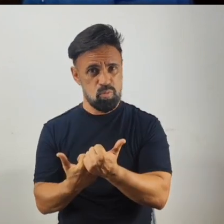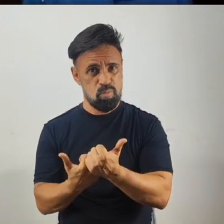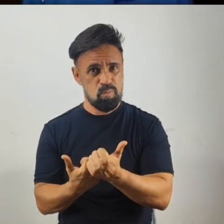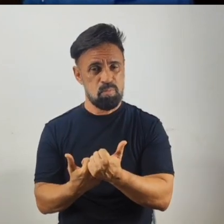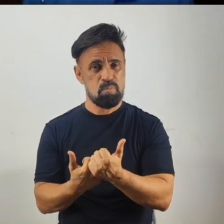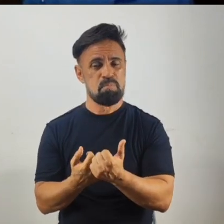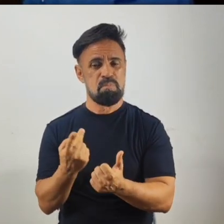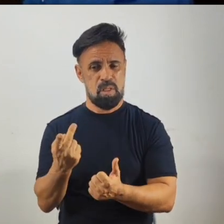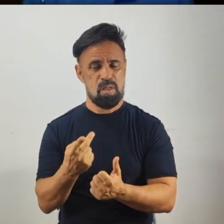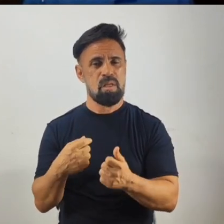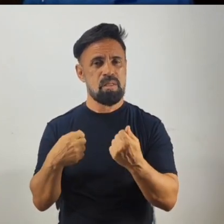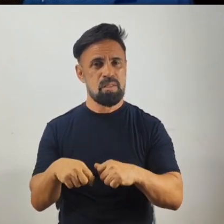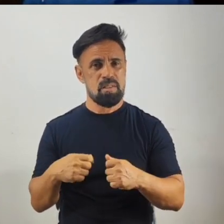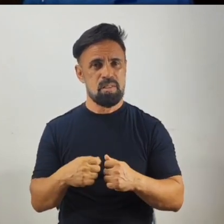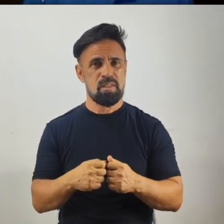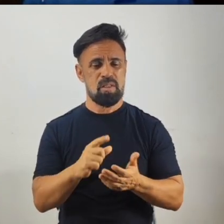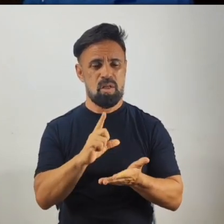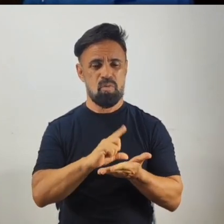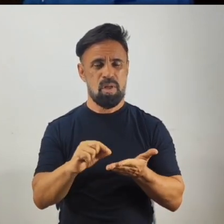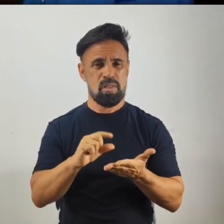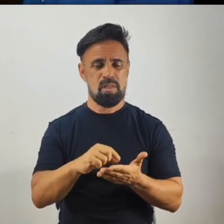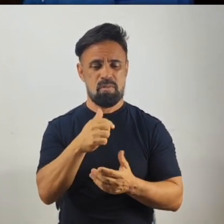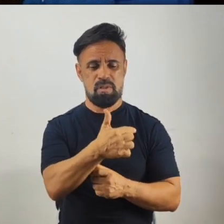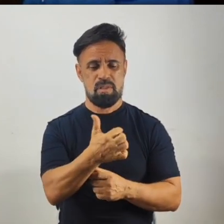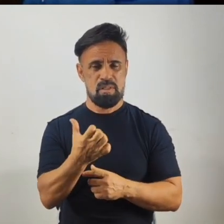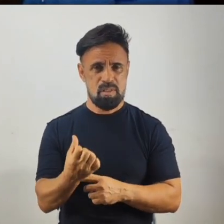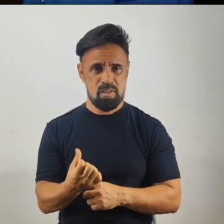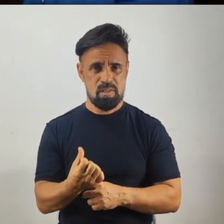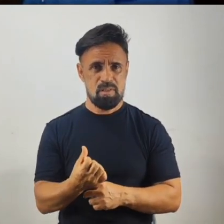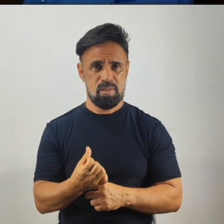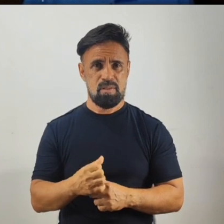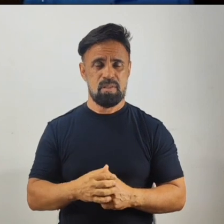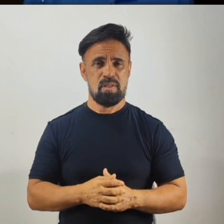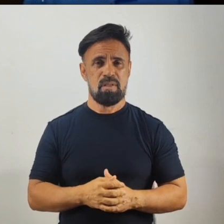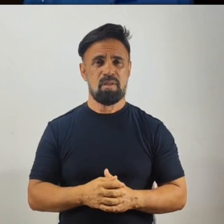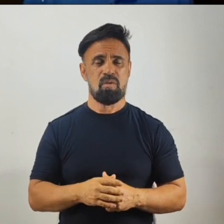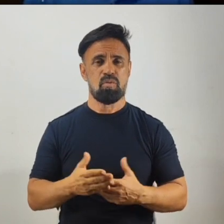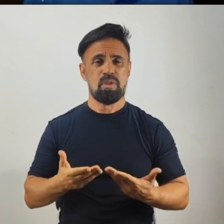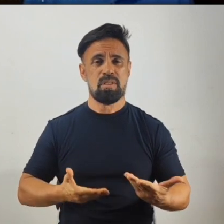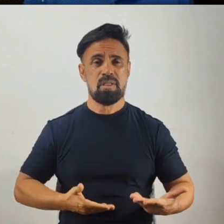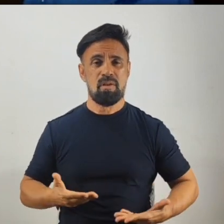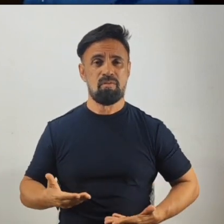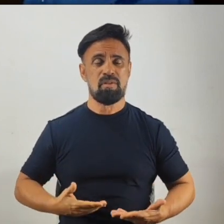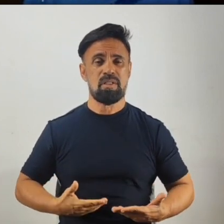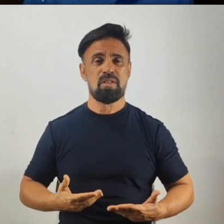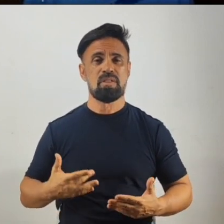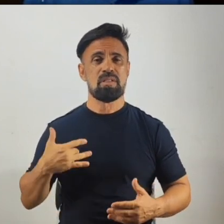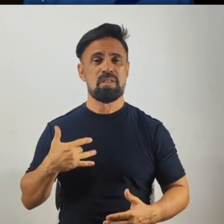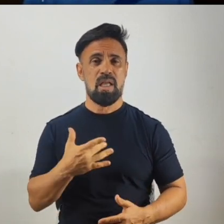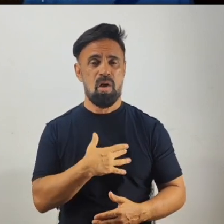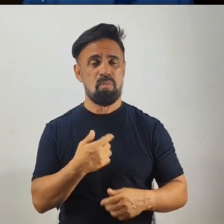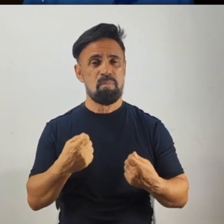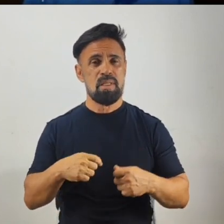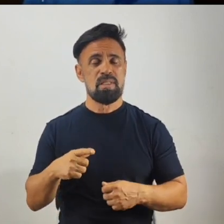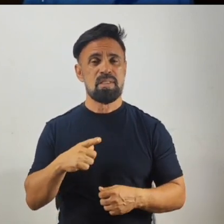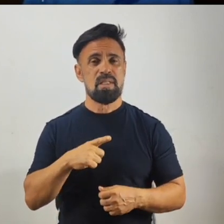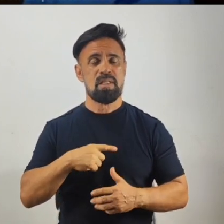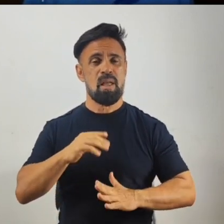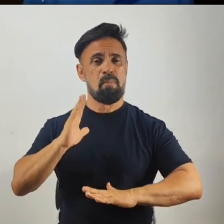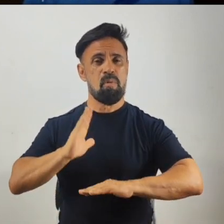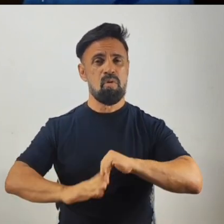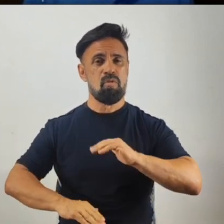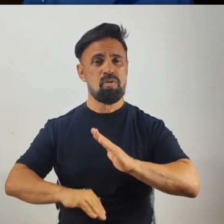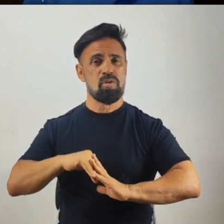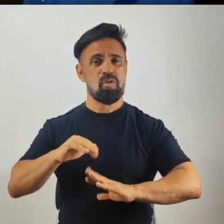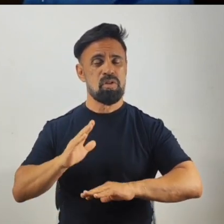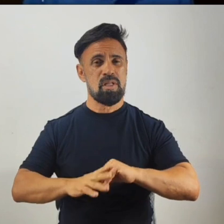um substituto seu. E no artigo 16 das condições organizacionais, o serviço de